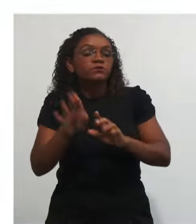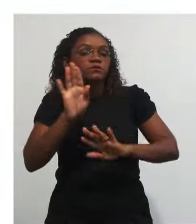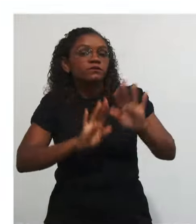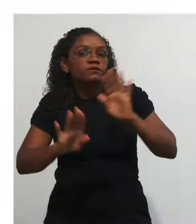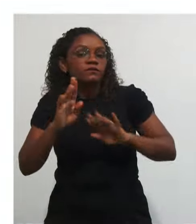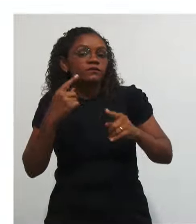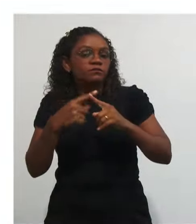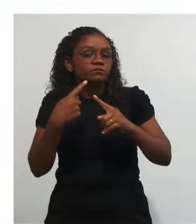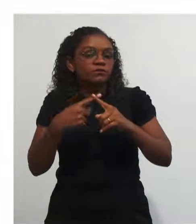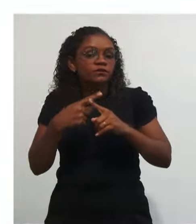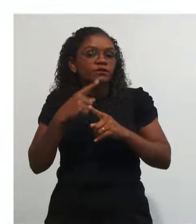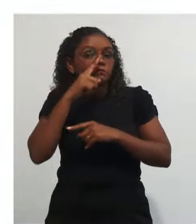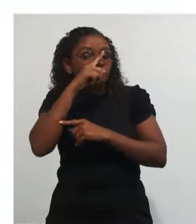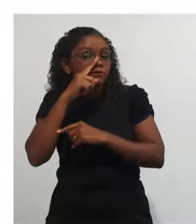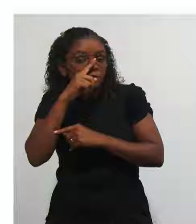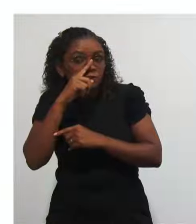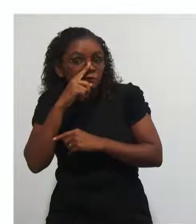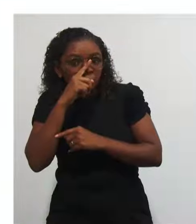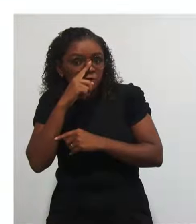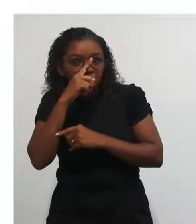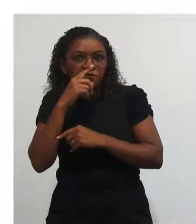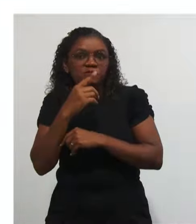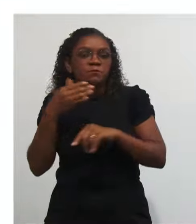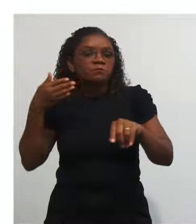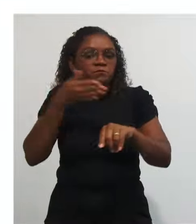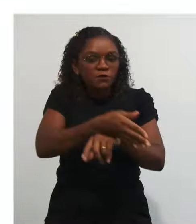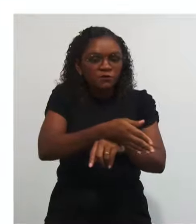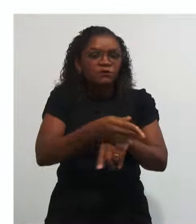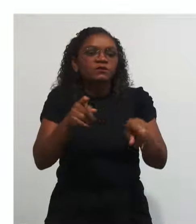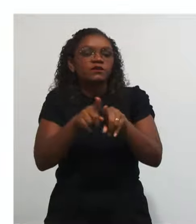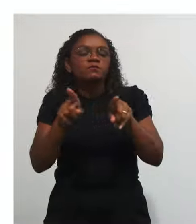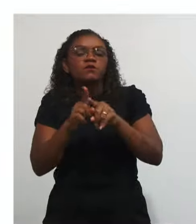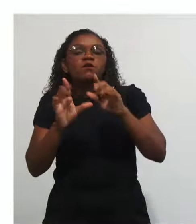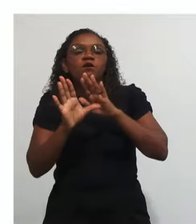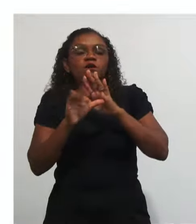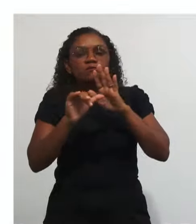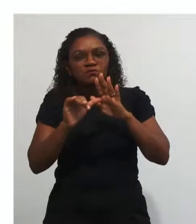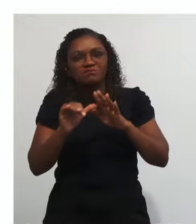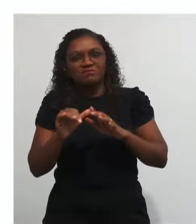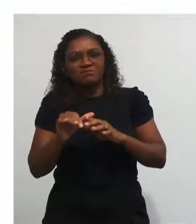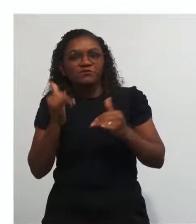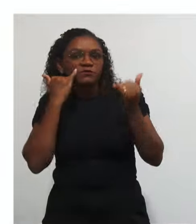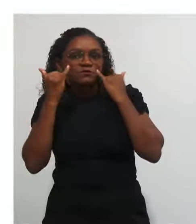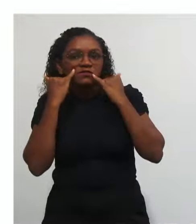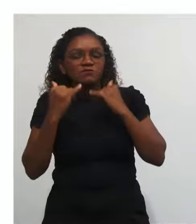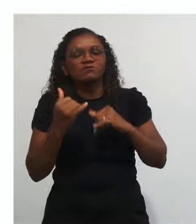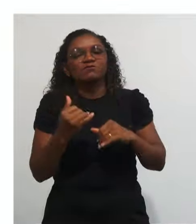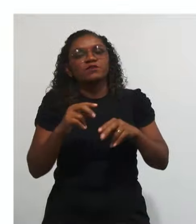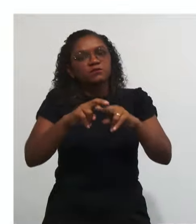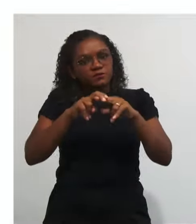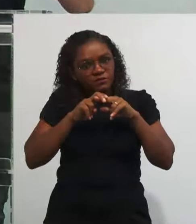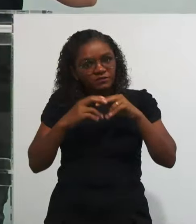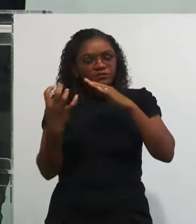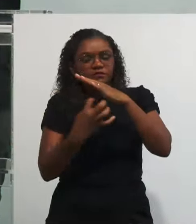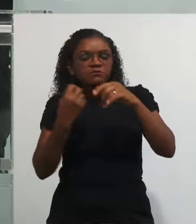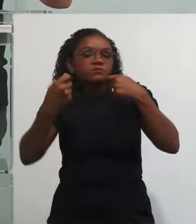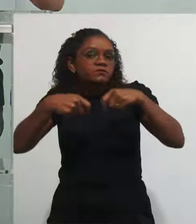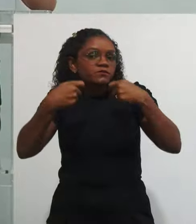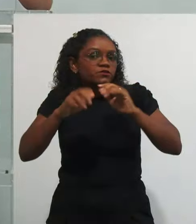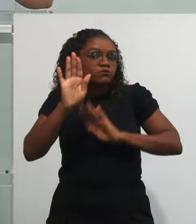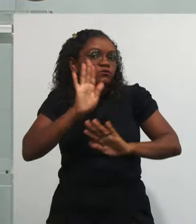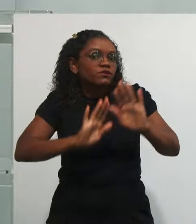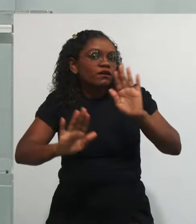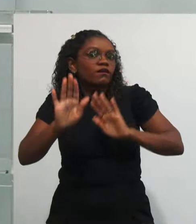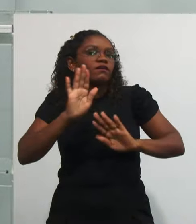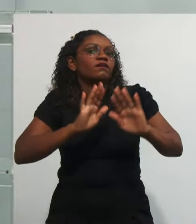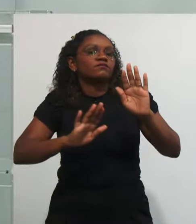estar suscetíveis a invasões e roubos de informações sensíveis então perceba que a empresa ela precisa ter o cuidado como um todo